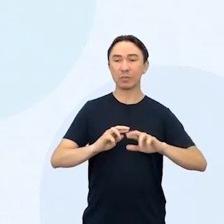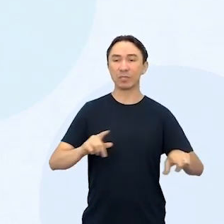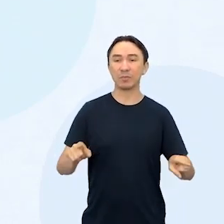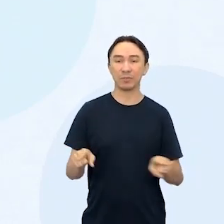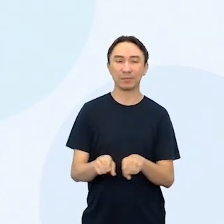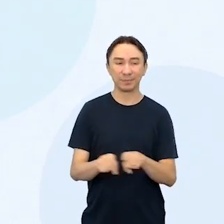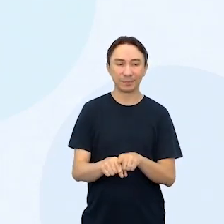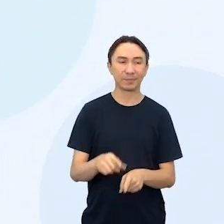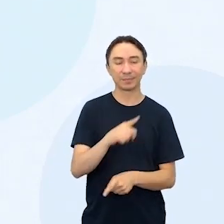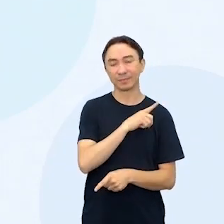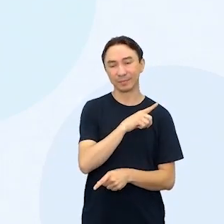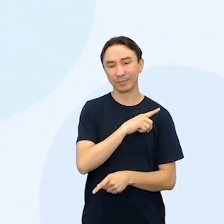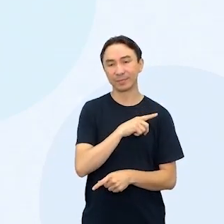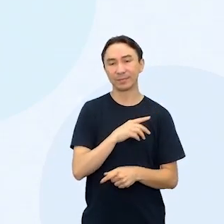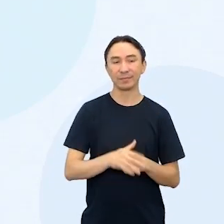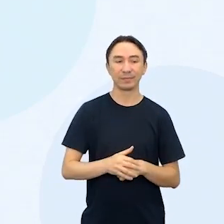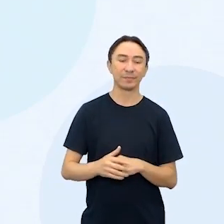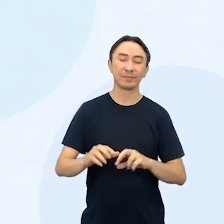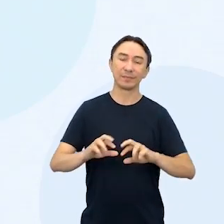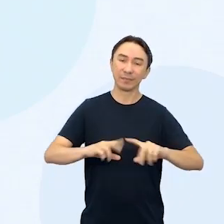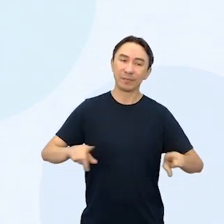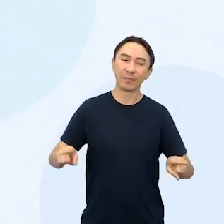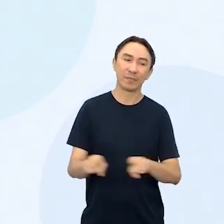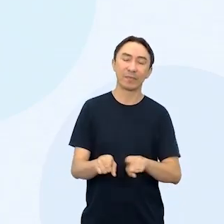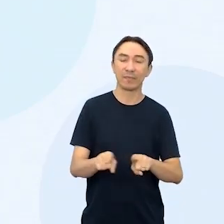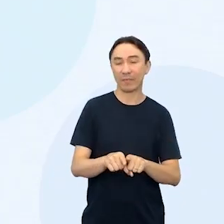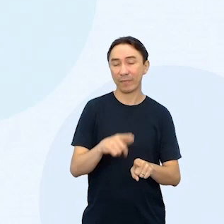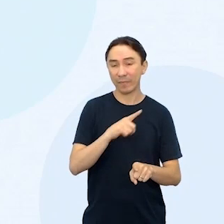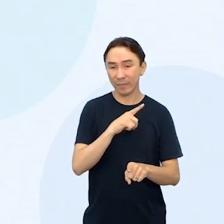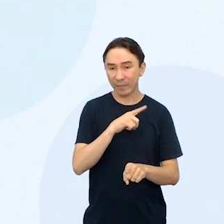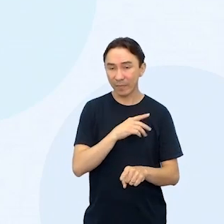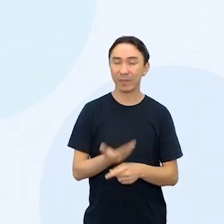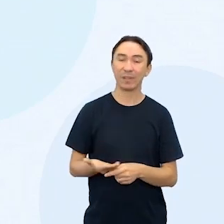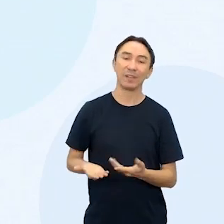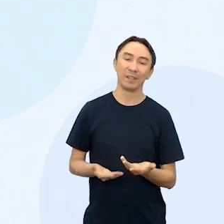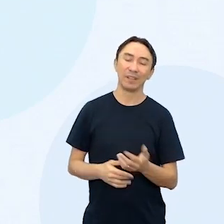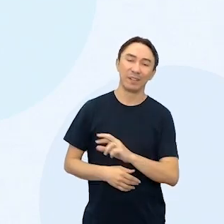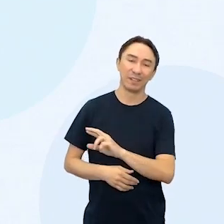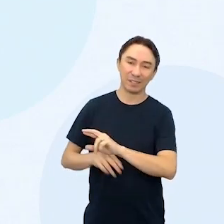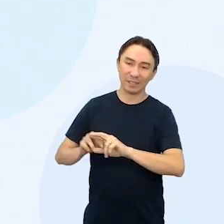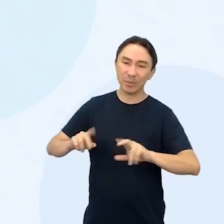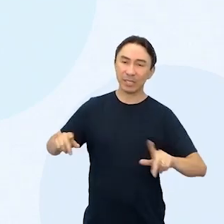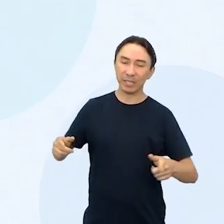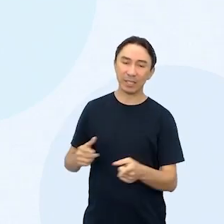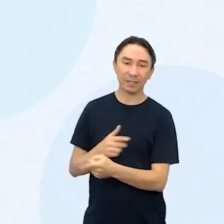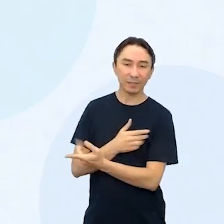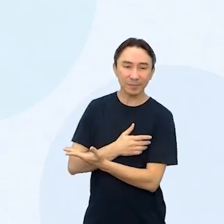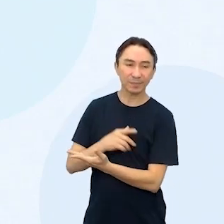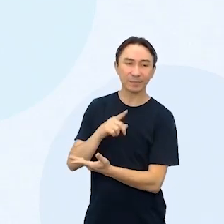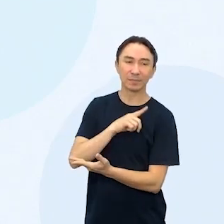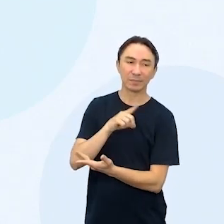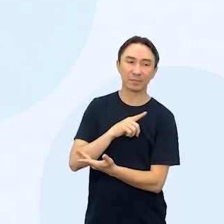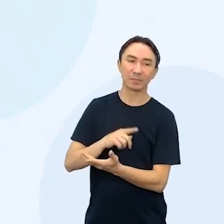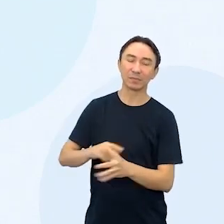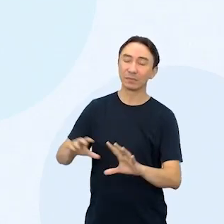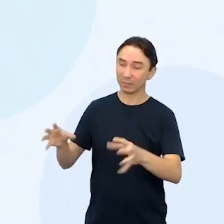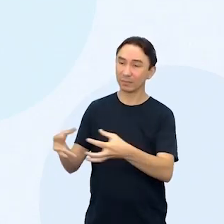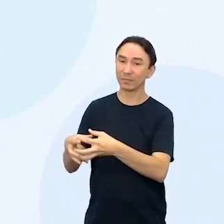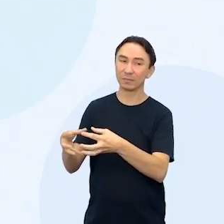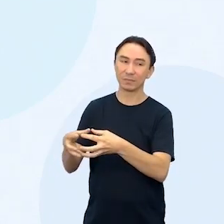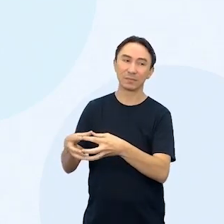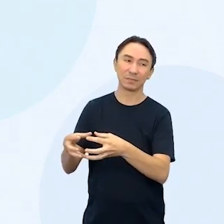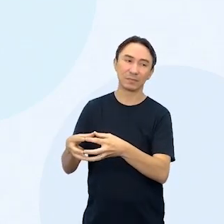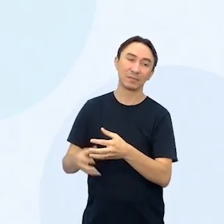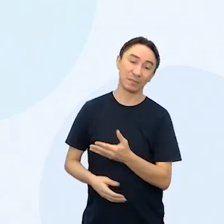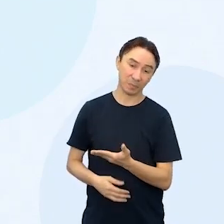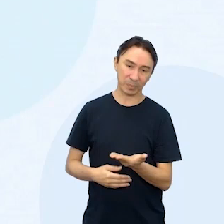esses estudantes, considerando a quantidade de alunos que nós temos na nossa rede. Então, com certeza, muitos e muitas